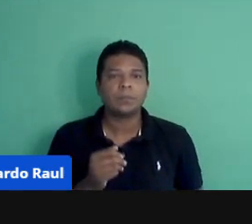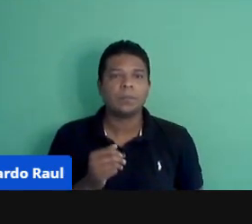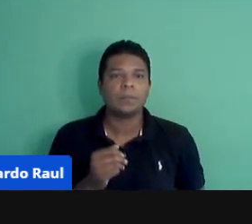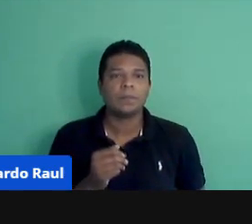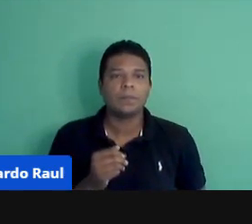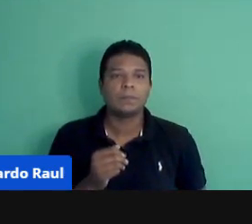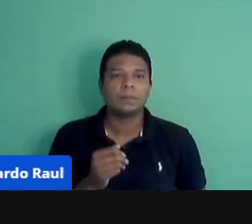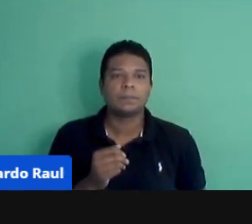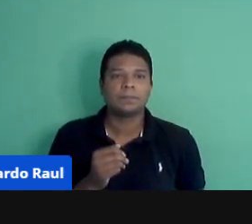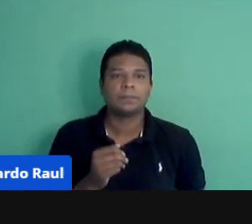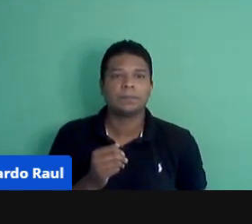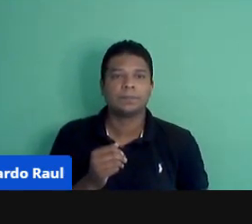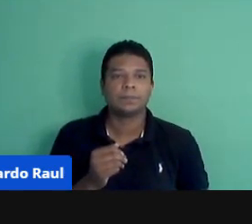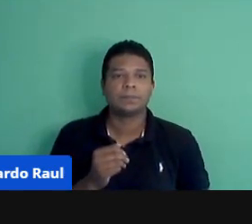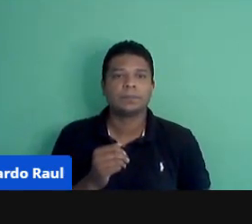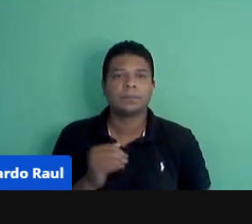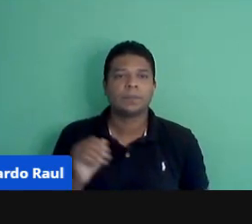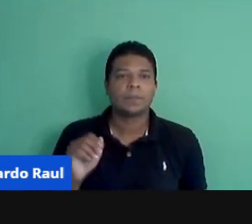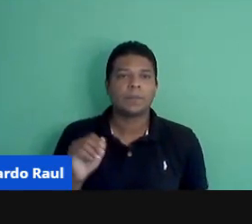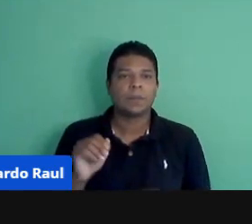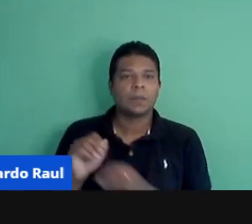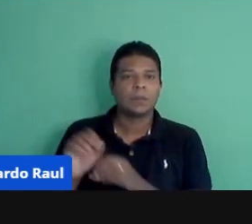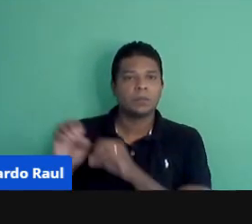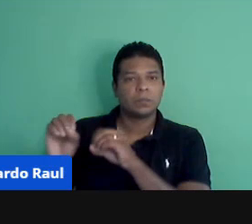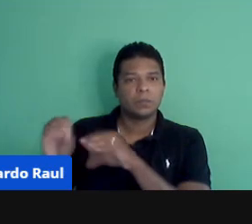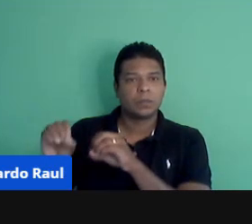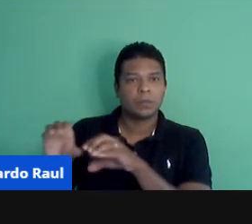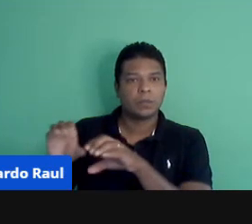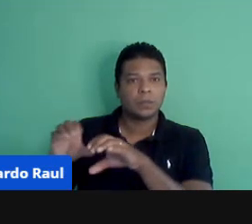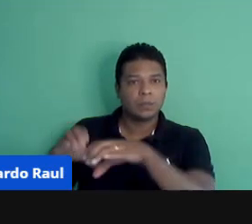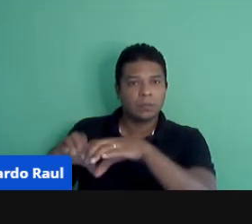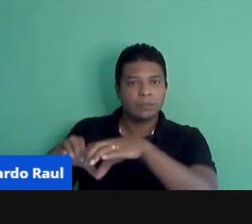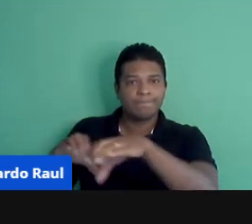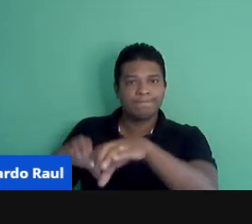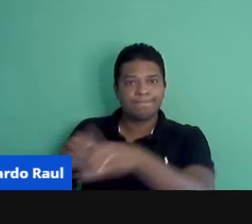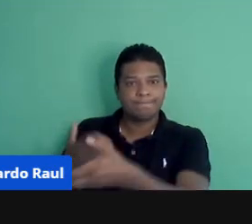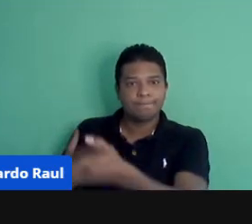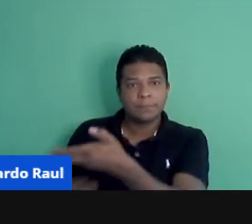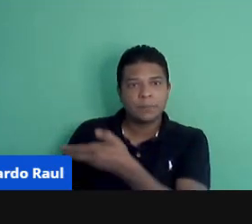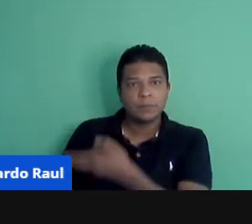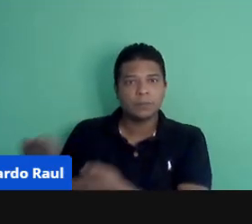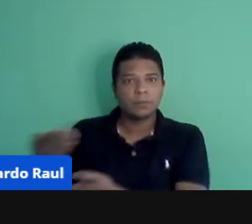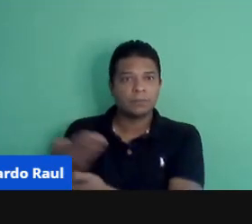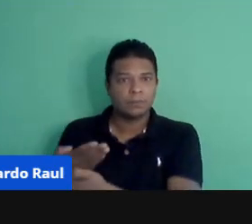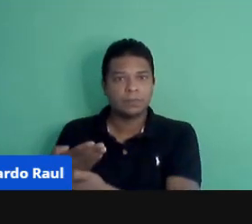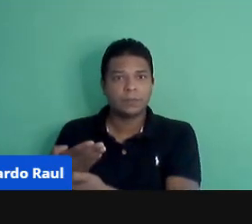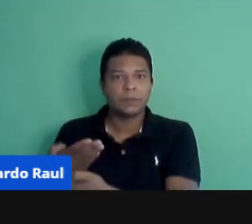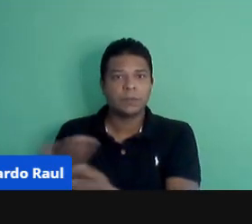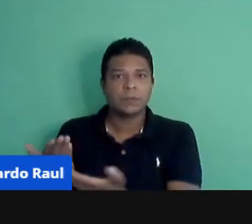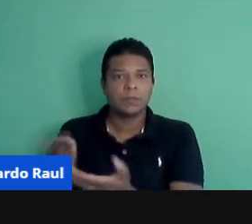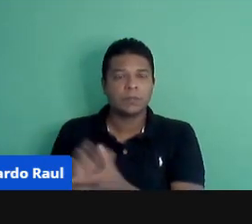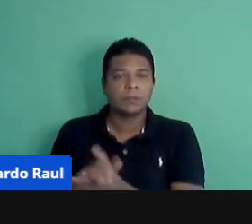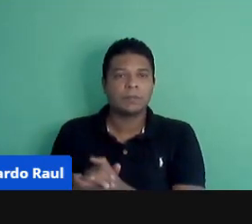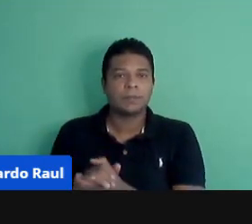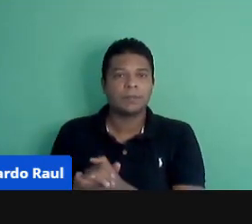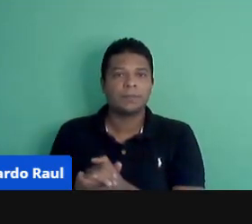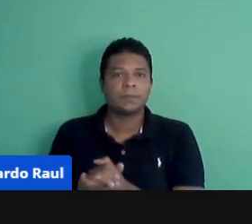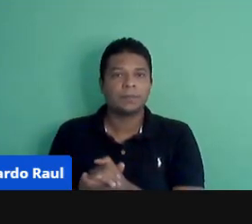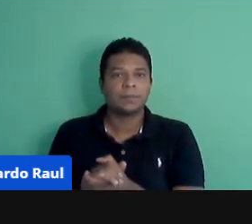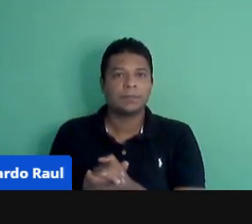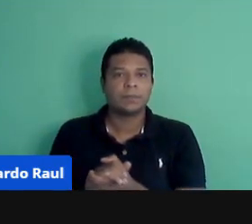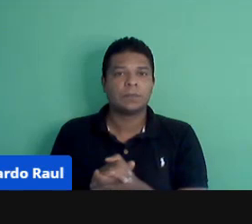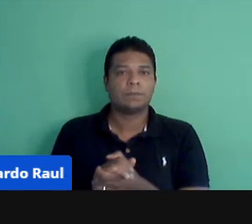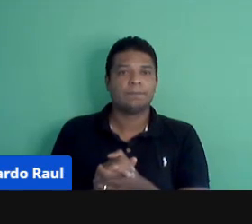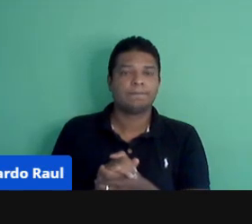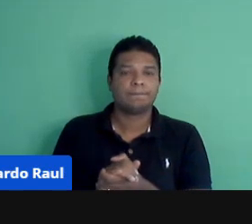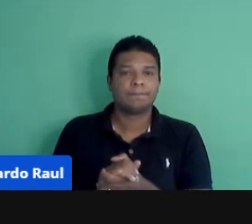ensino remoto, no que se diz respeito à questão da interação, escancarou essas questões. A